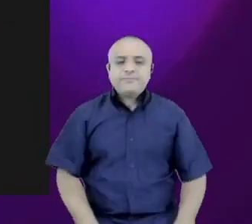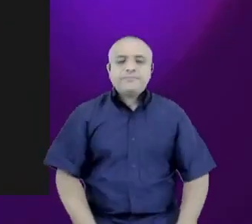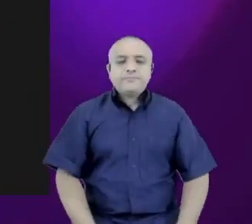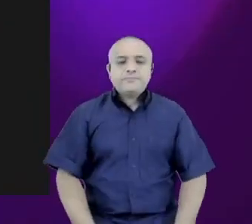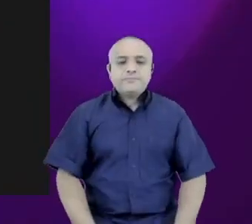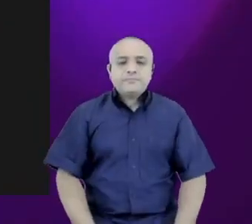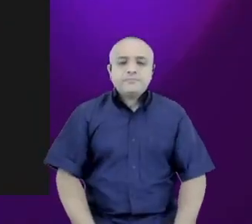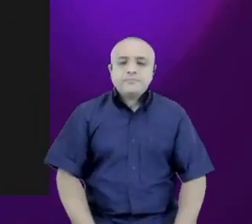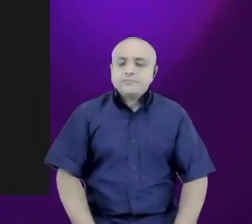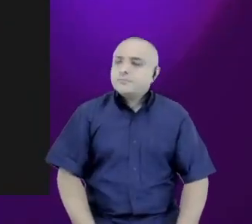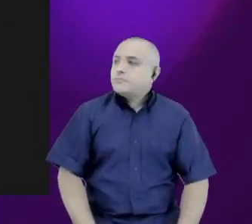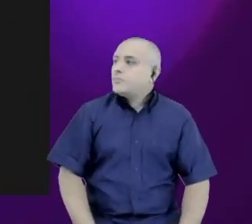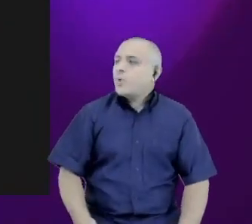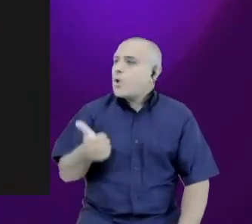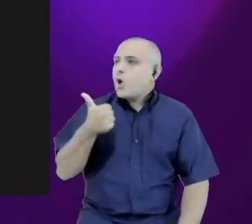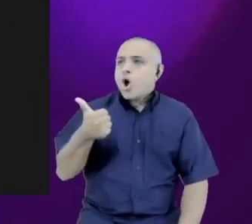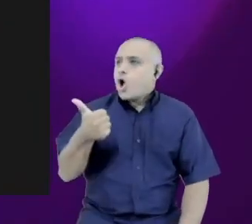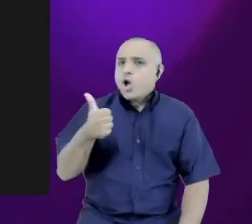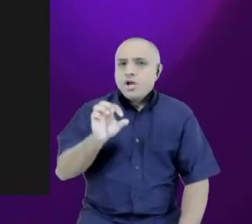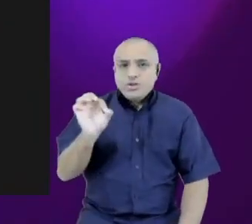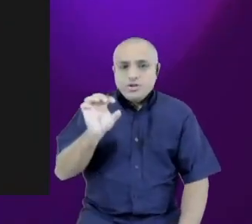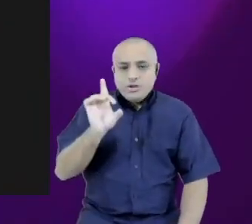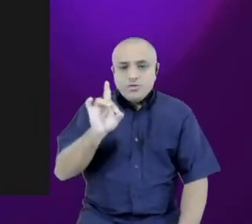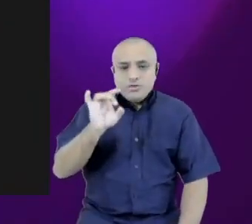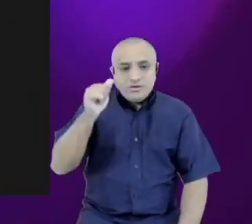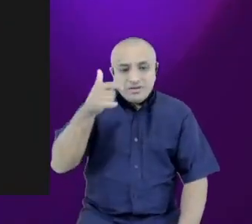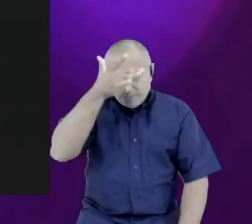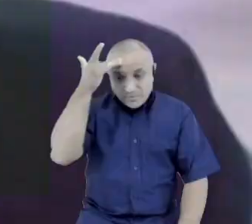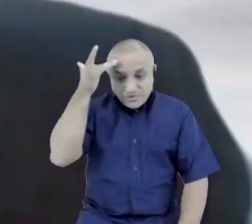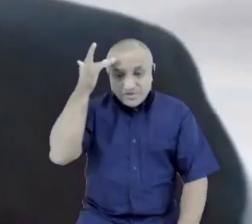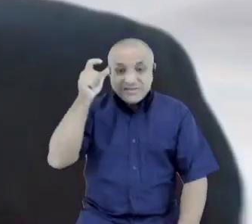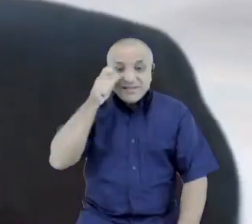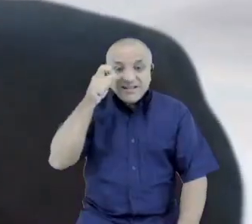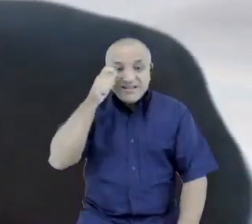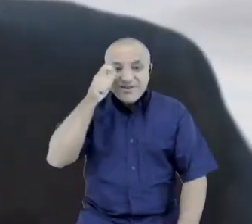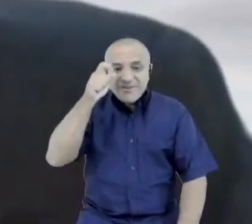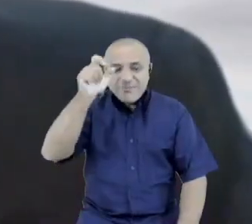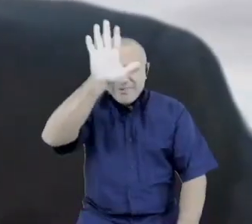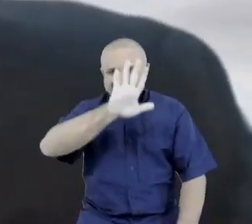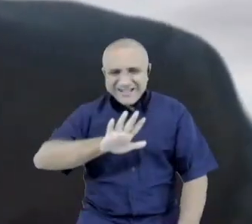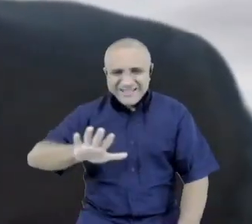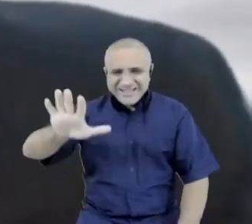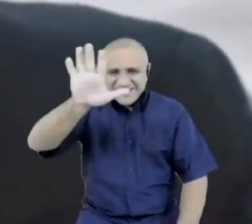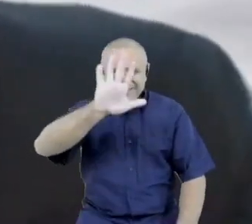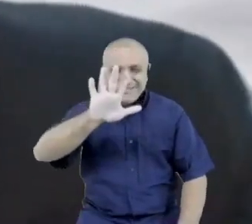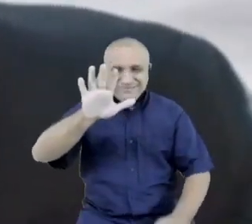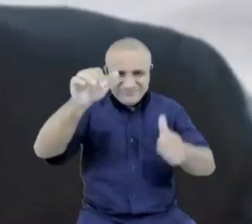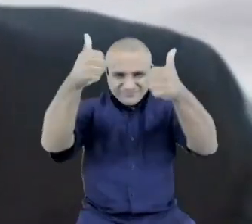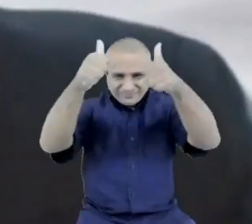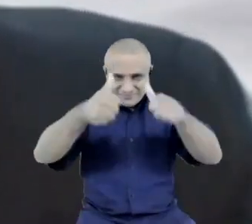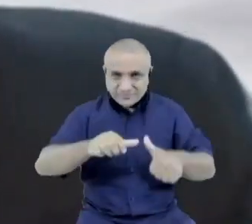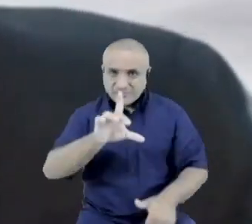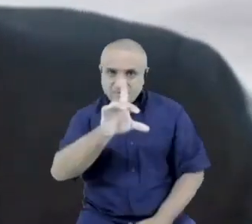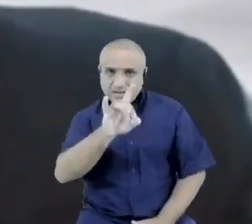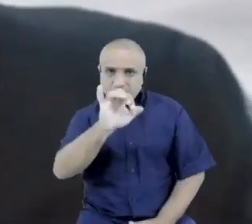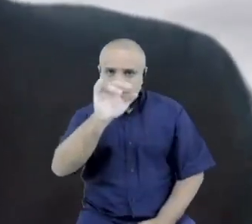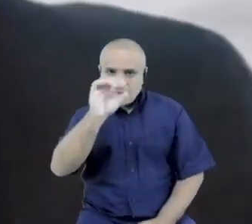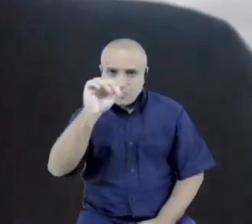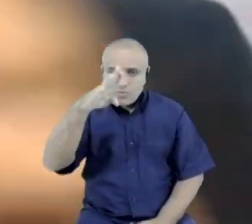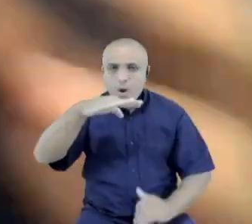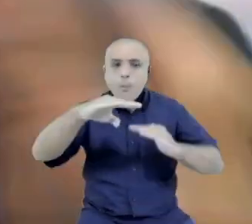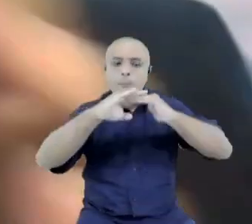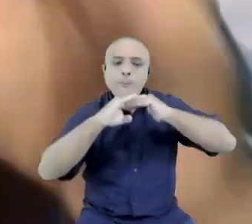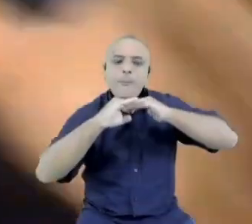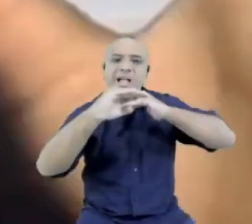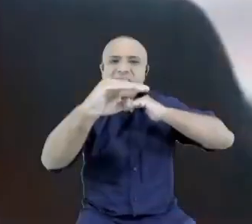Ótimo, ótimo. Pessoal, DICOM, para o nosso público aí que está assistindo, né, é um padrão internacional de imagens, né, que é um padrão que